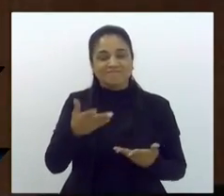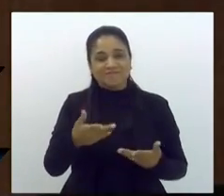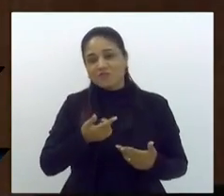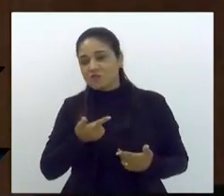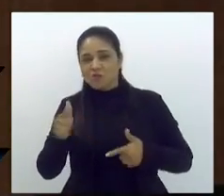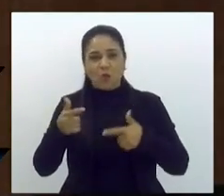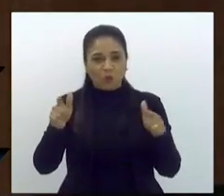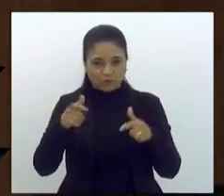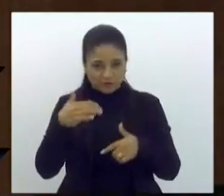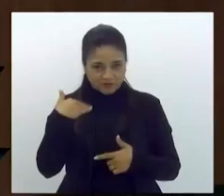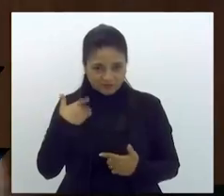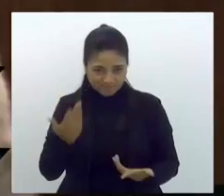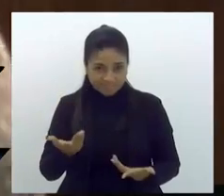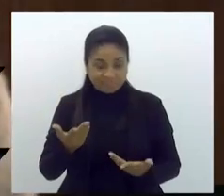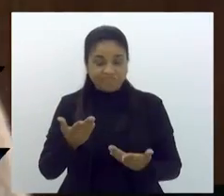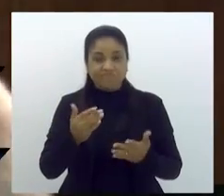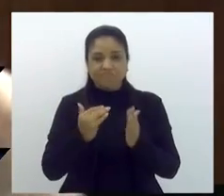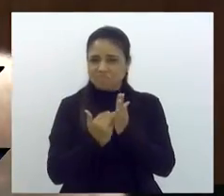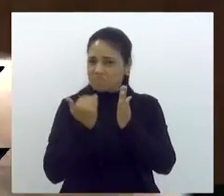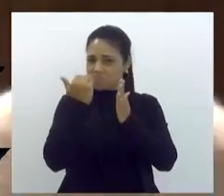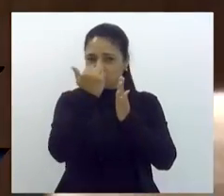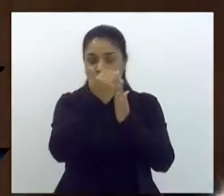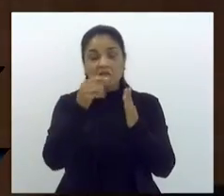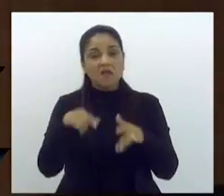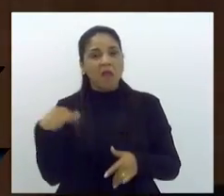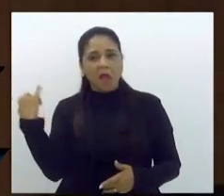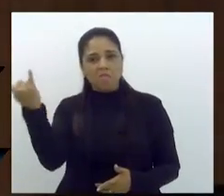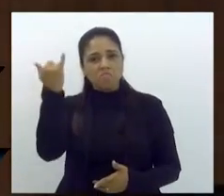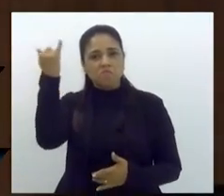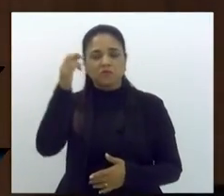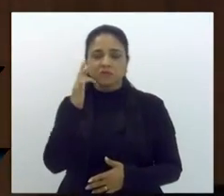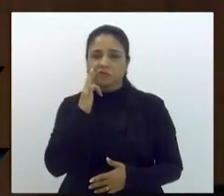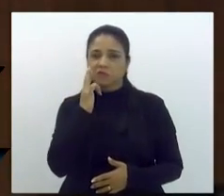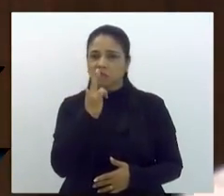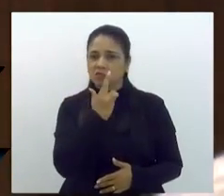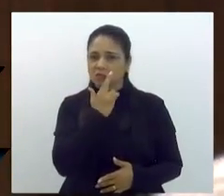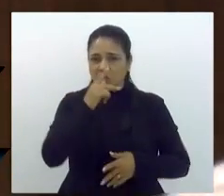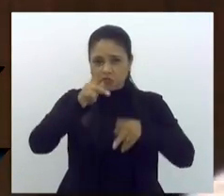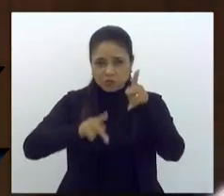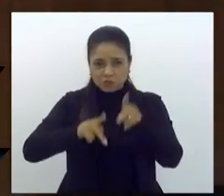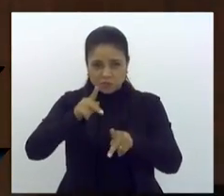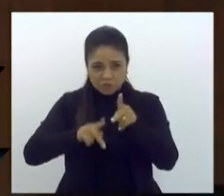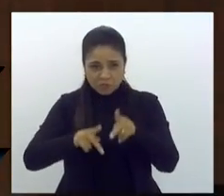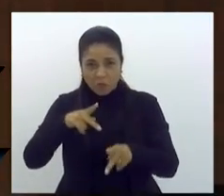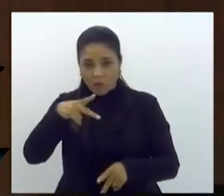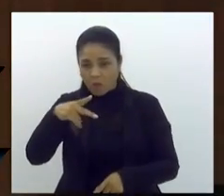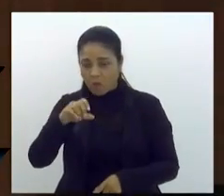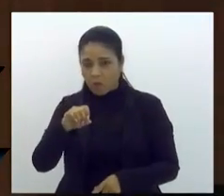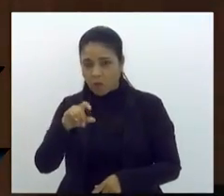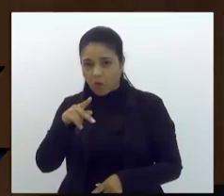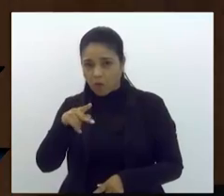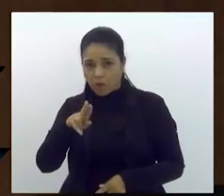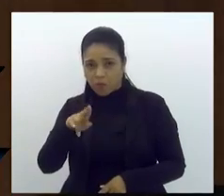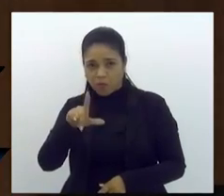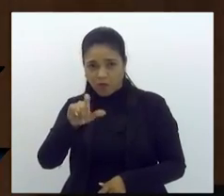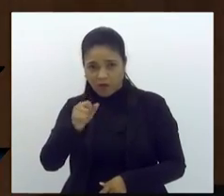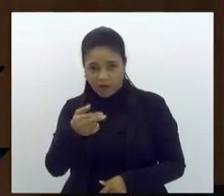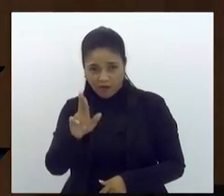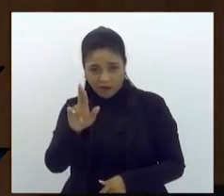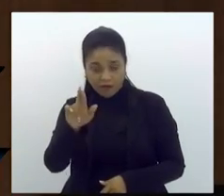Presidente a importância desse Restaurante Popular que poderá